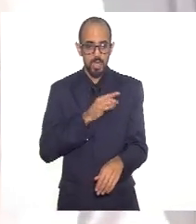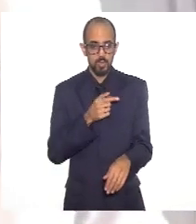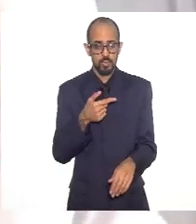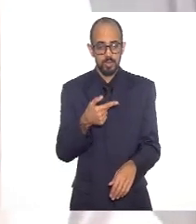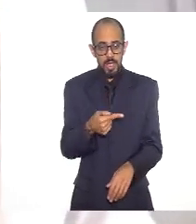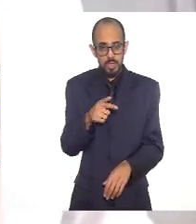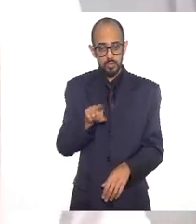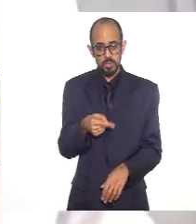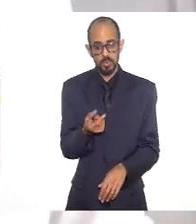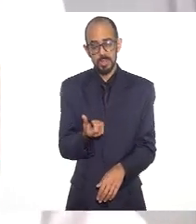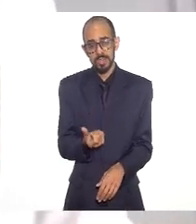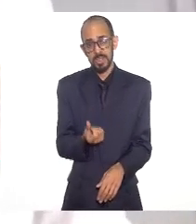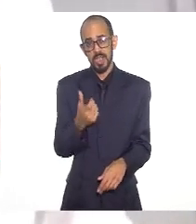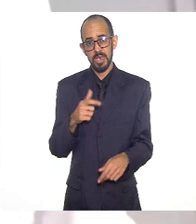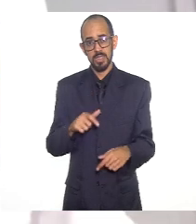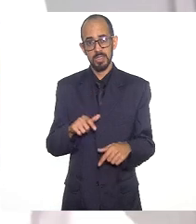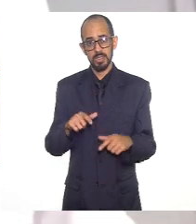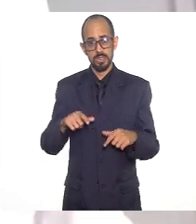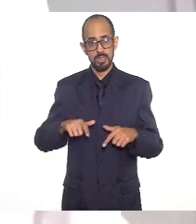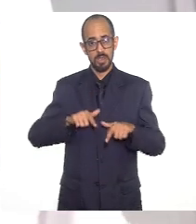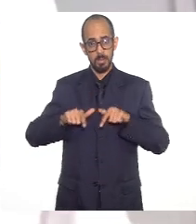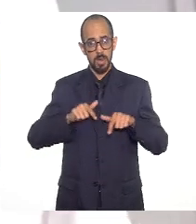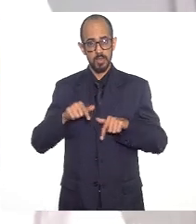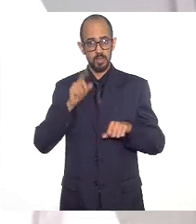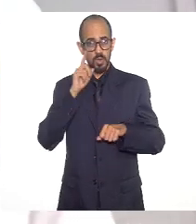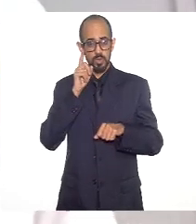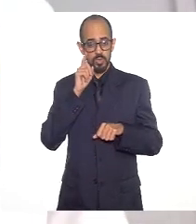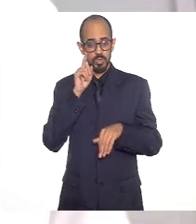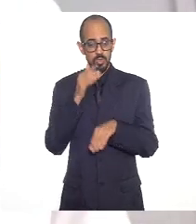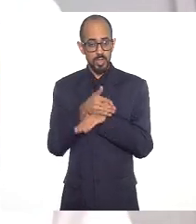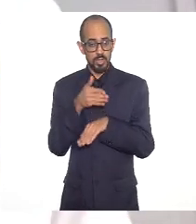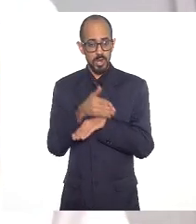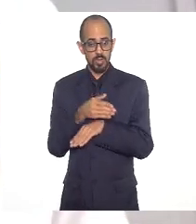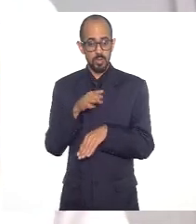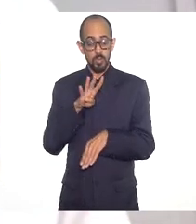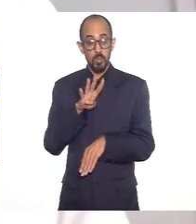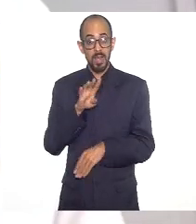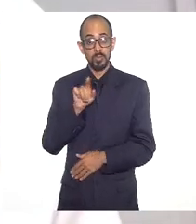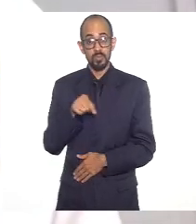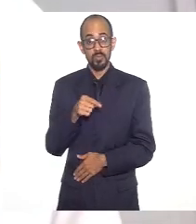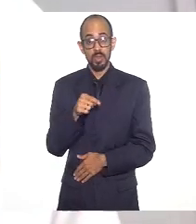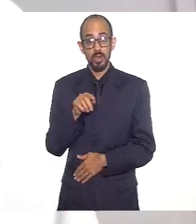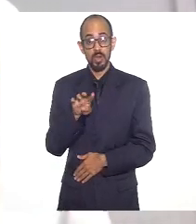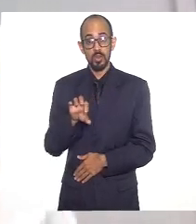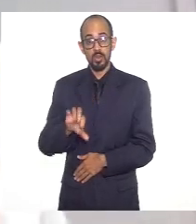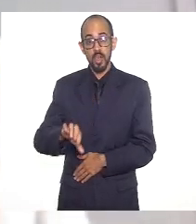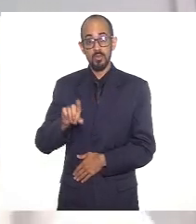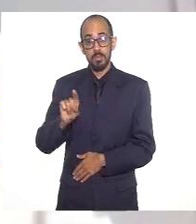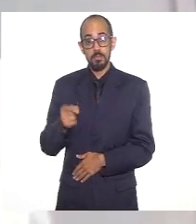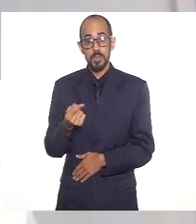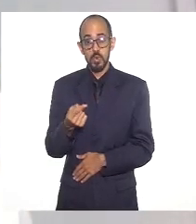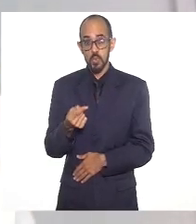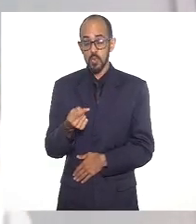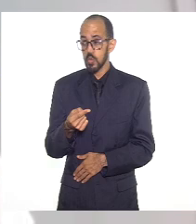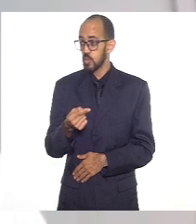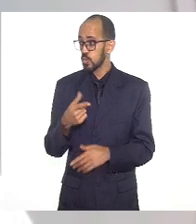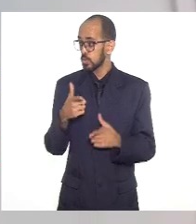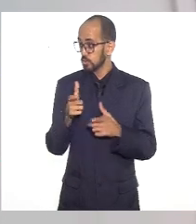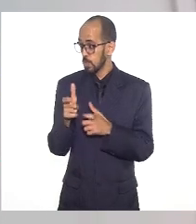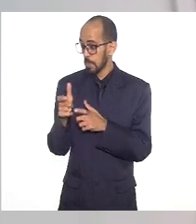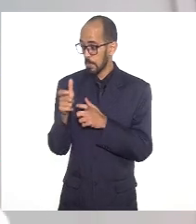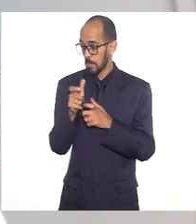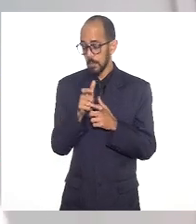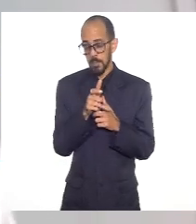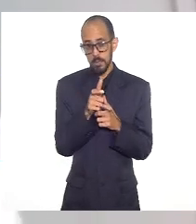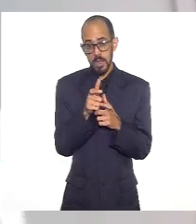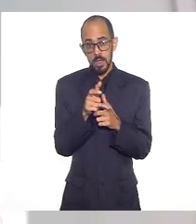7,6 operações policiais previstas por dia e 4,9 mil disparos, porque ela coloca um flanco, né,